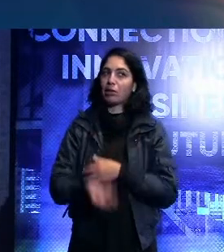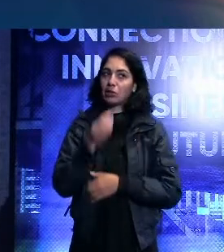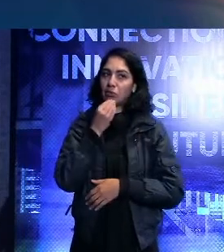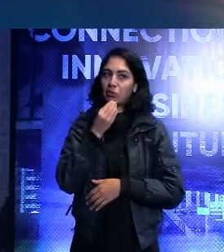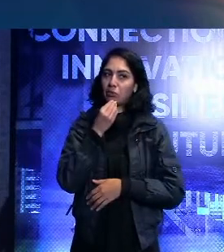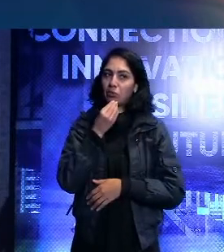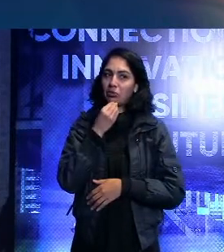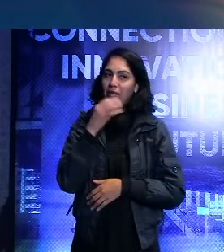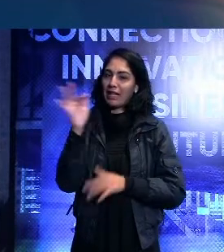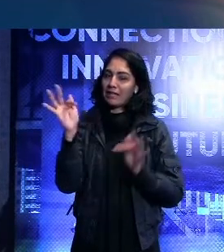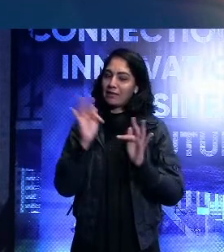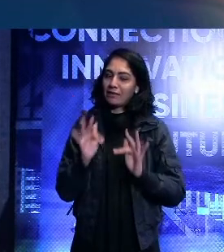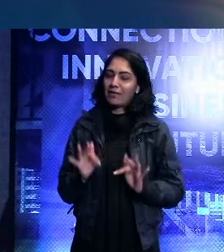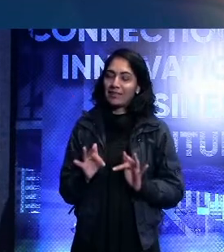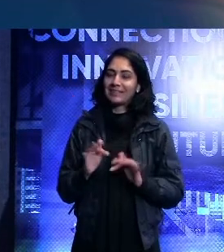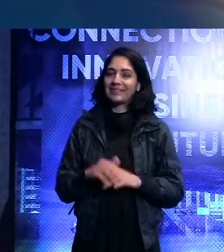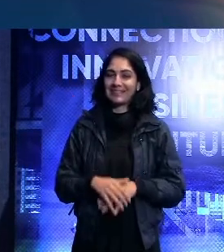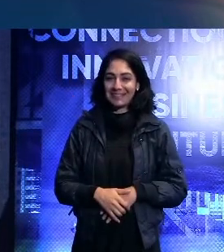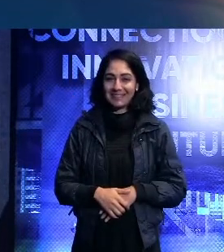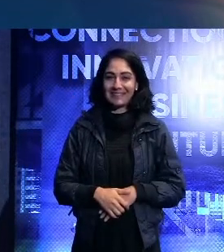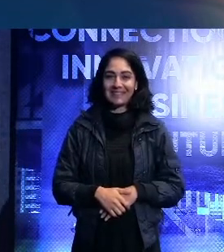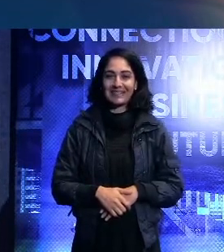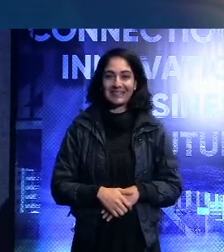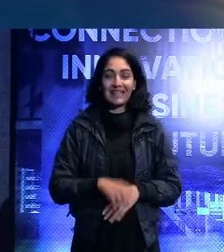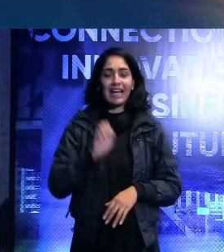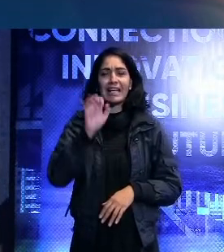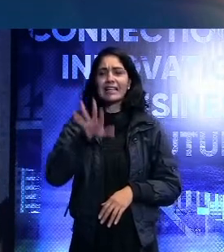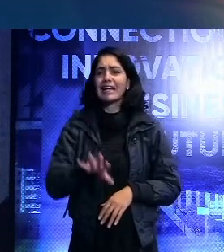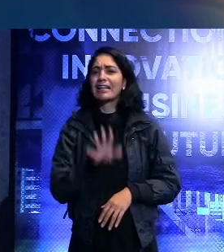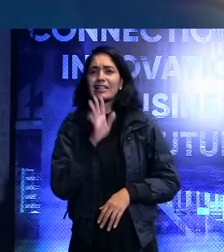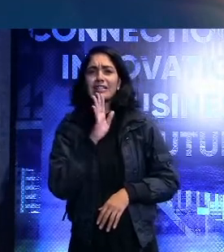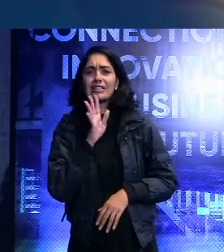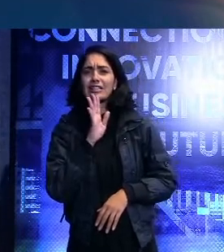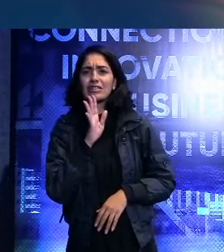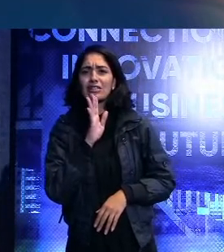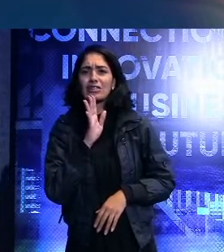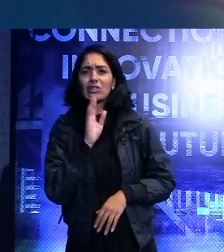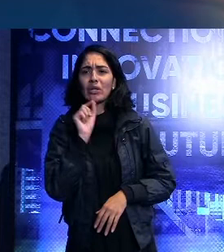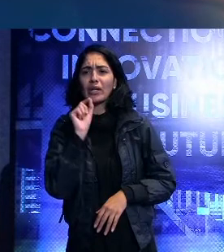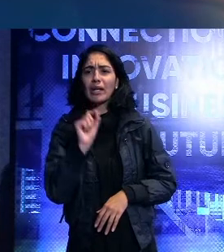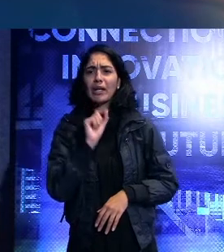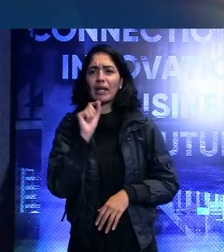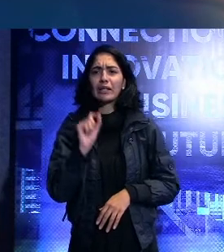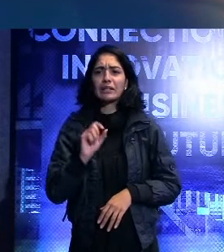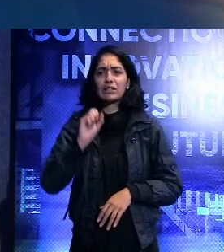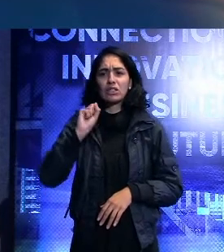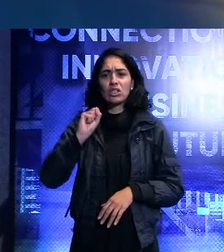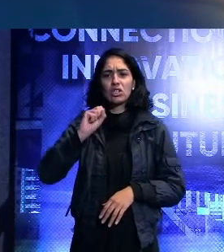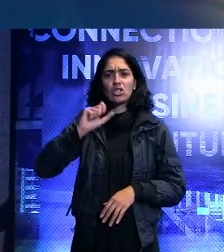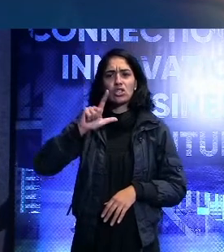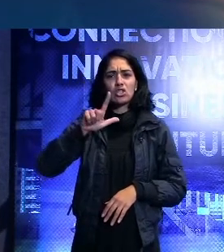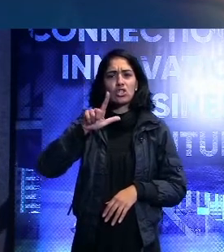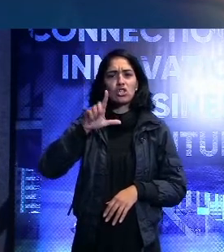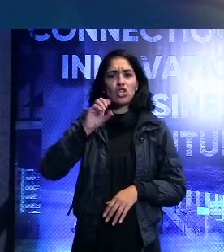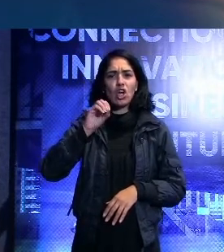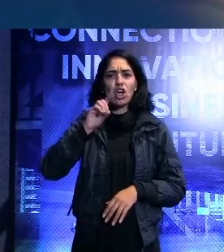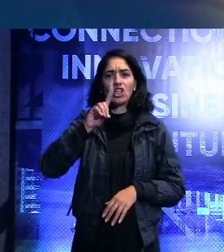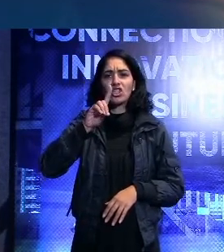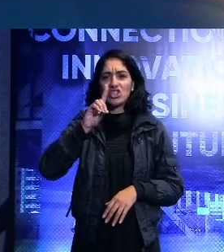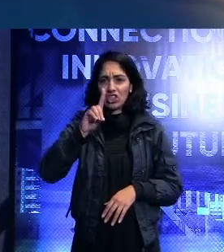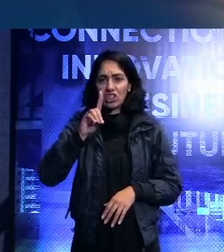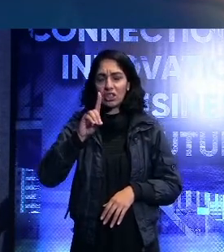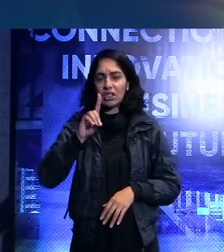felizes. Então, quem aqui não conhece Solid? Desenvolve orientado a objeto, mas não conhece Solid, não aplica no dia a